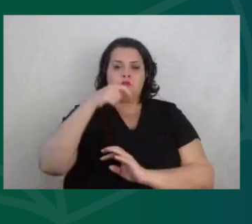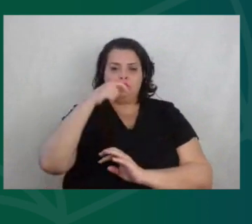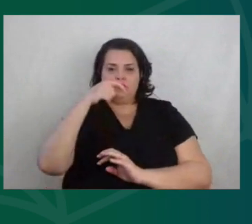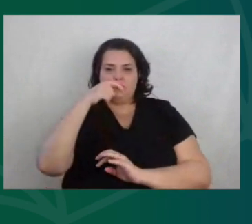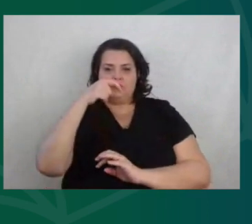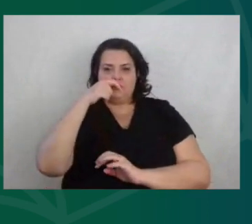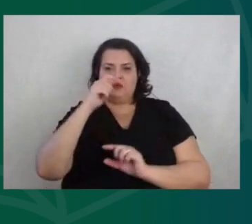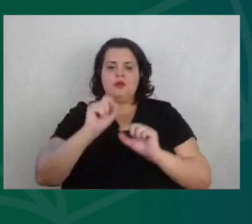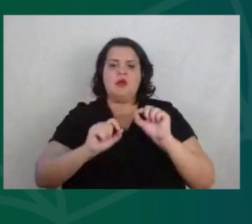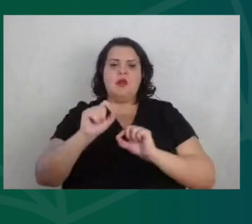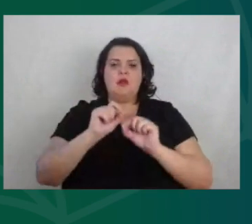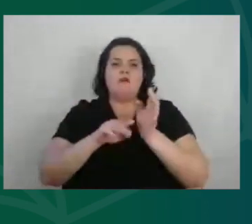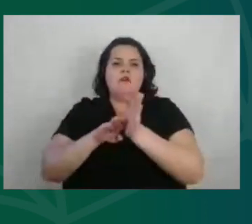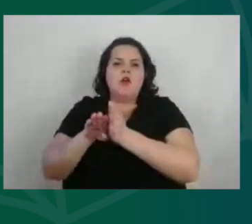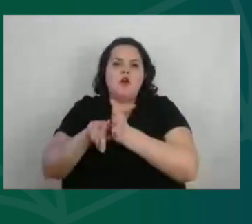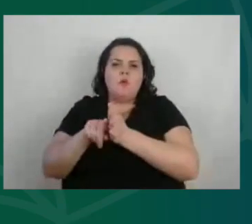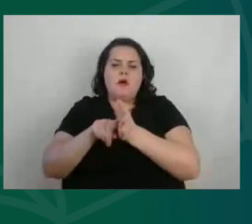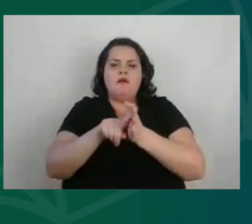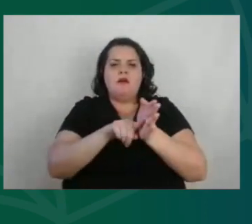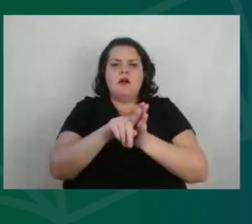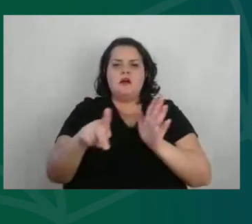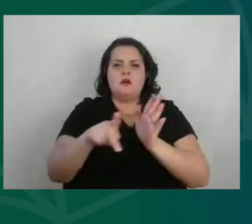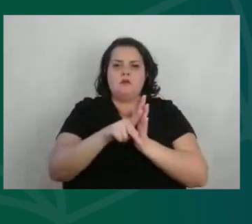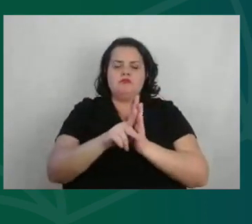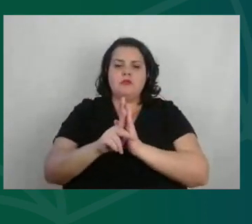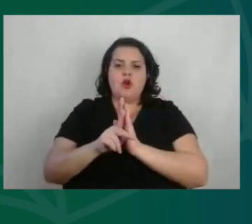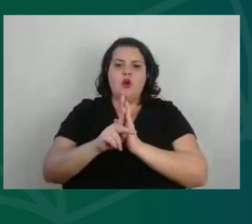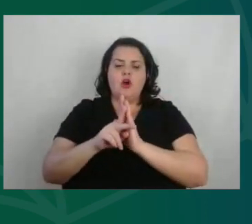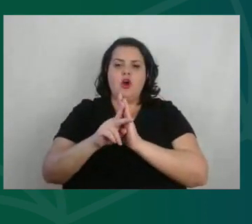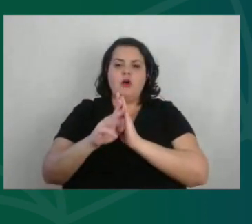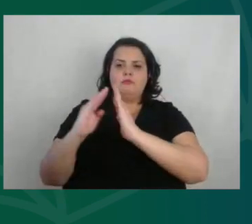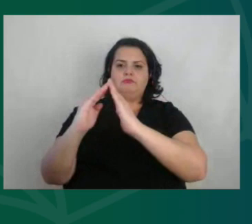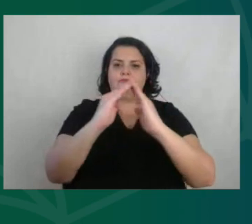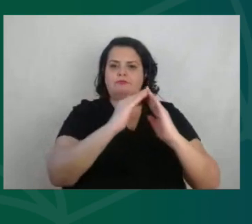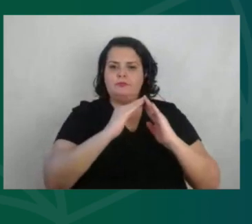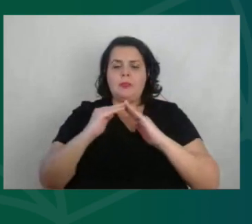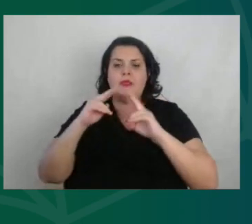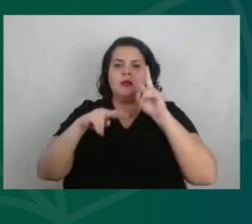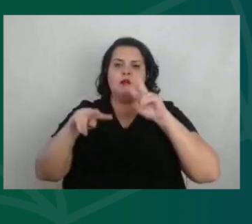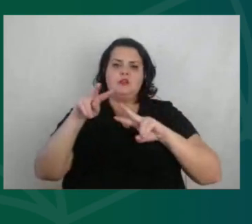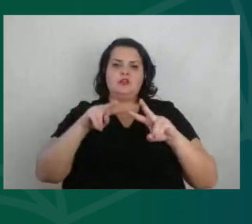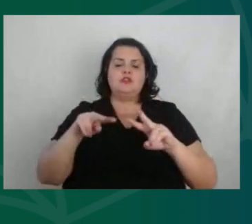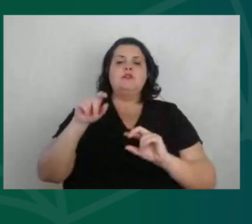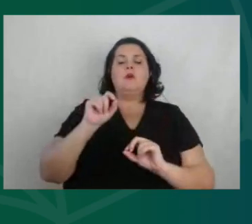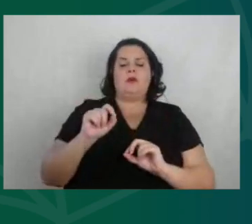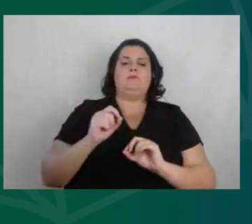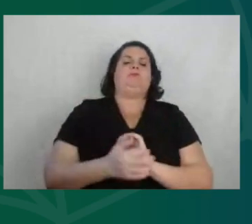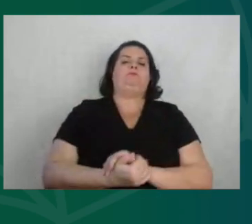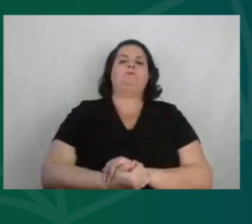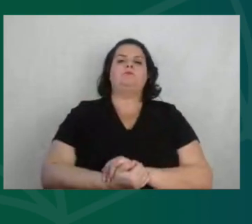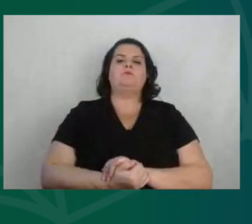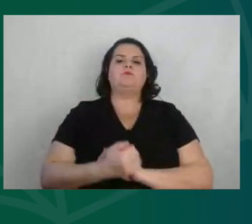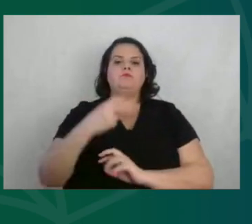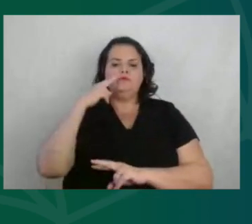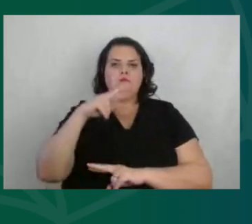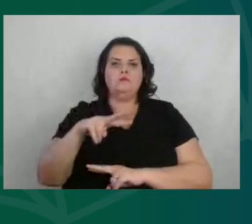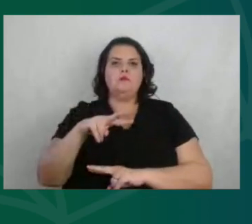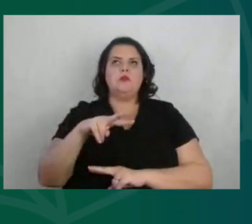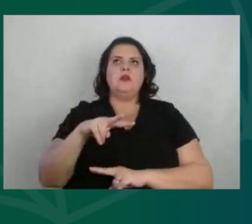pode passar. Esses dados, avaliando a parte sorológica, né, foi avaliado